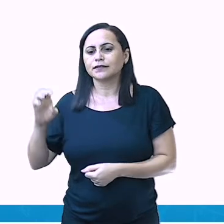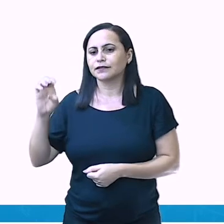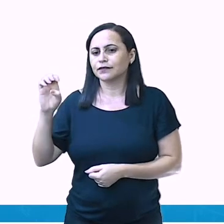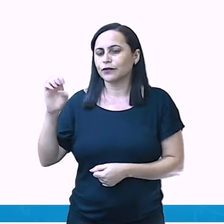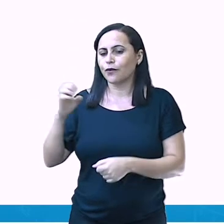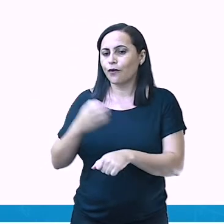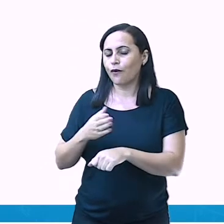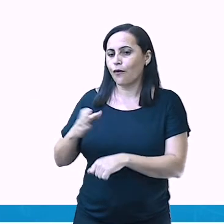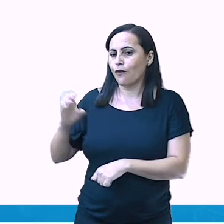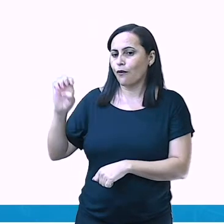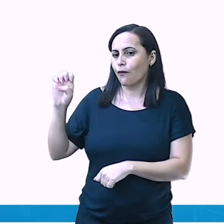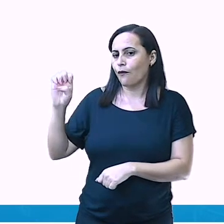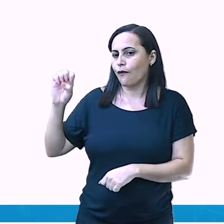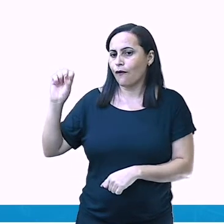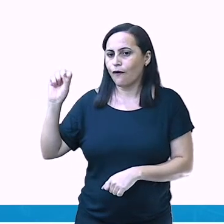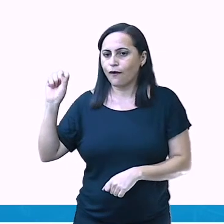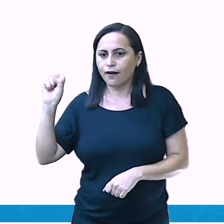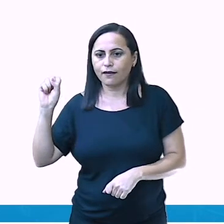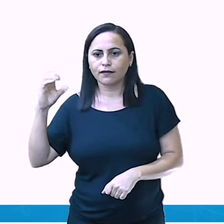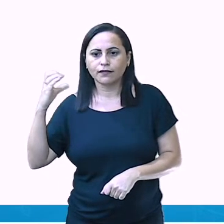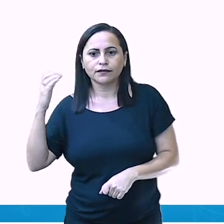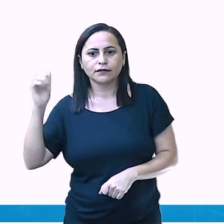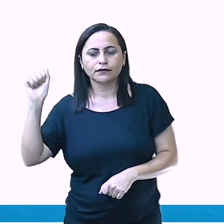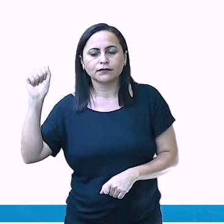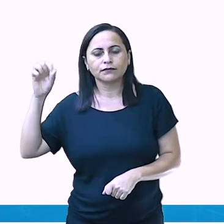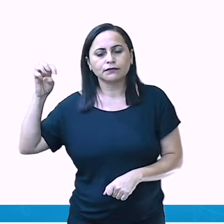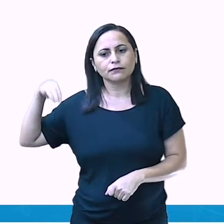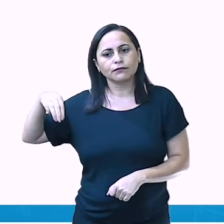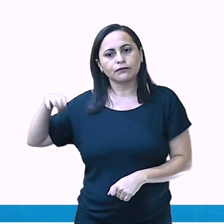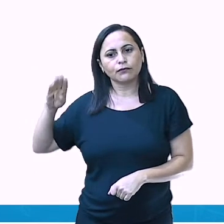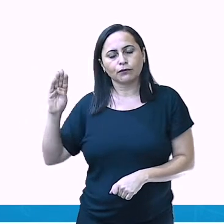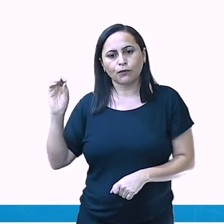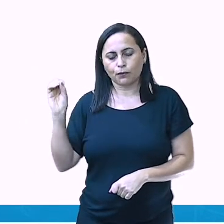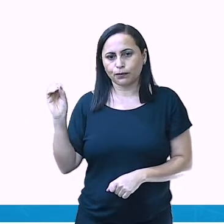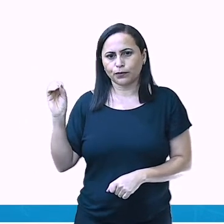Então, tudo que eu preciso vender, ou tudo que eu preciso